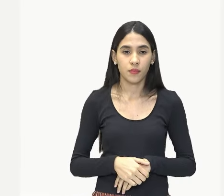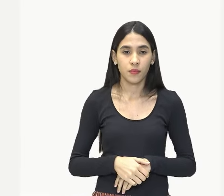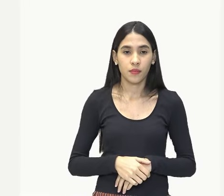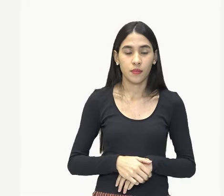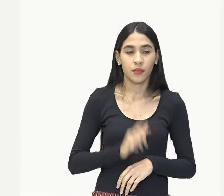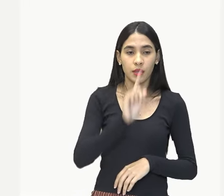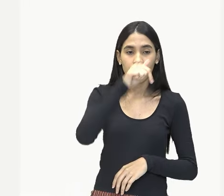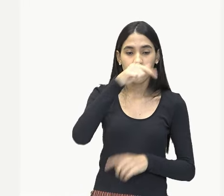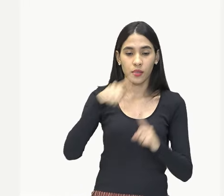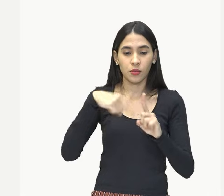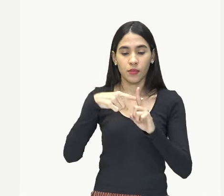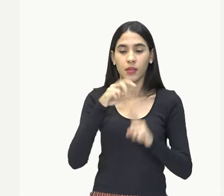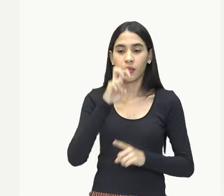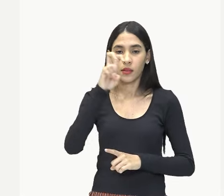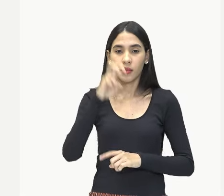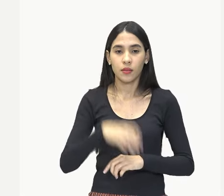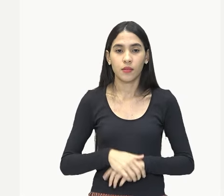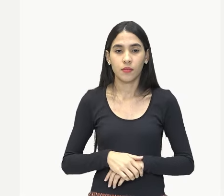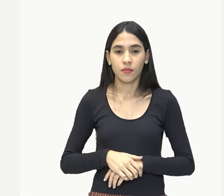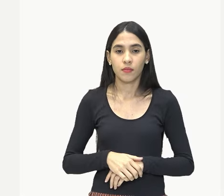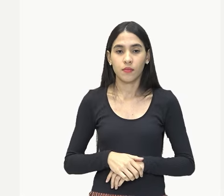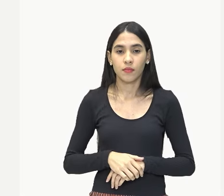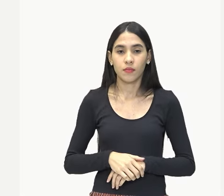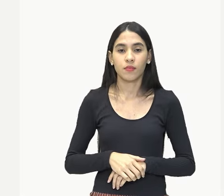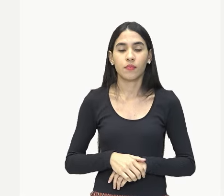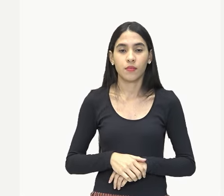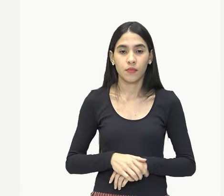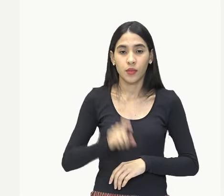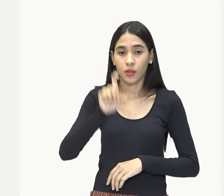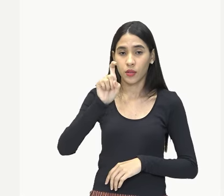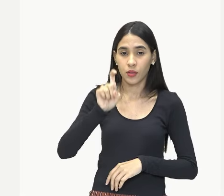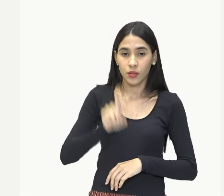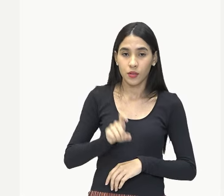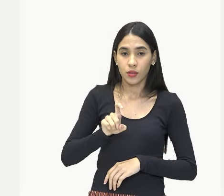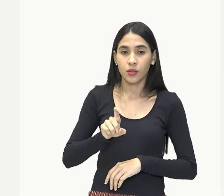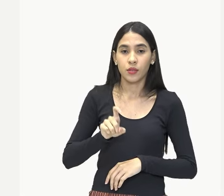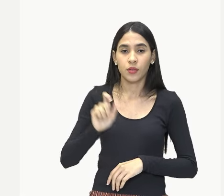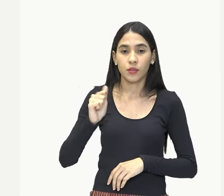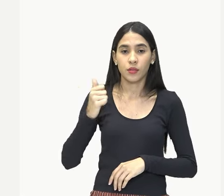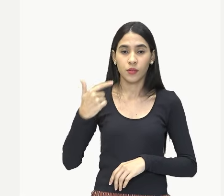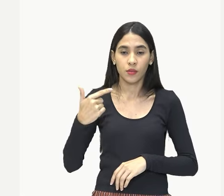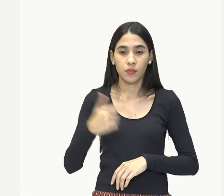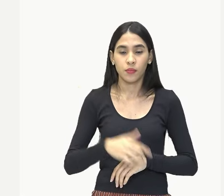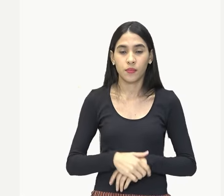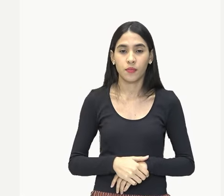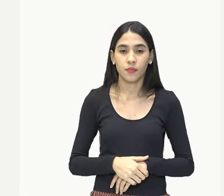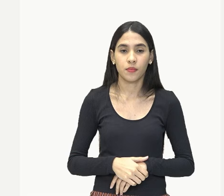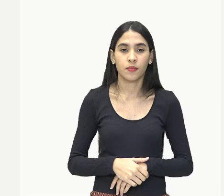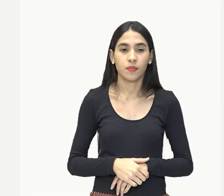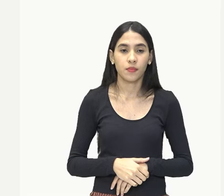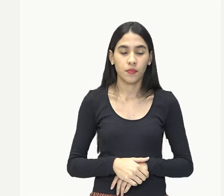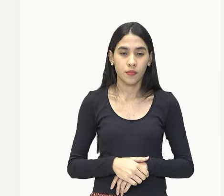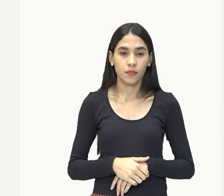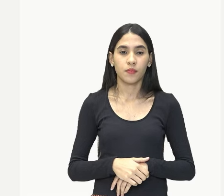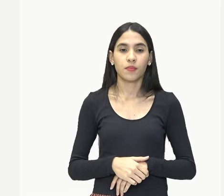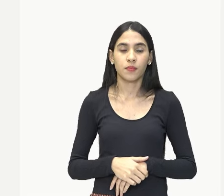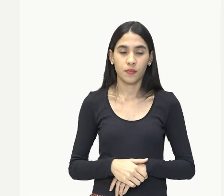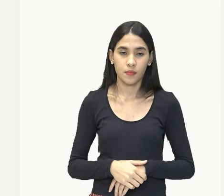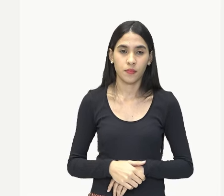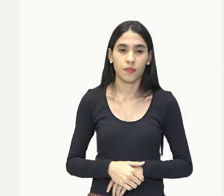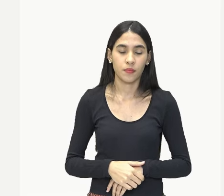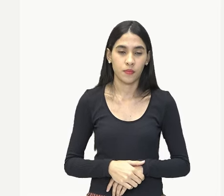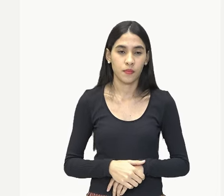7 mais 5, nós teremos o monômio x elevado a 12 como produto,